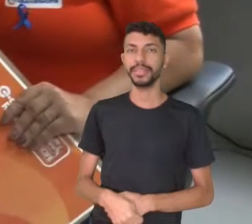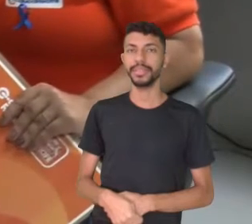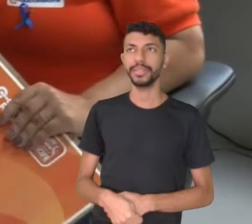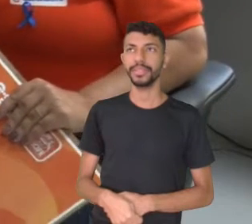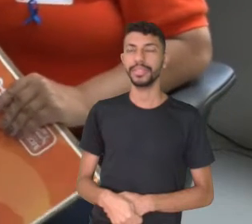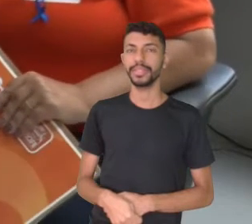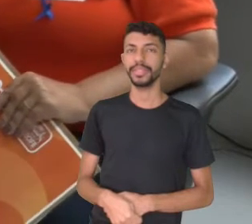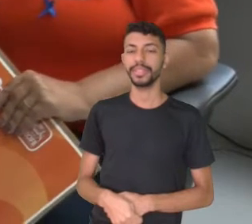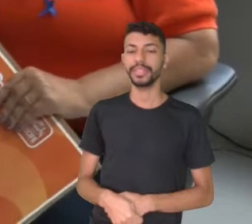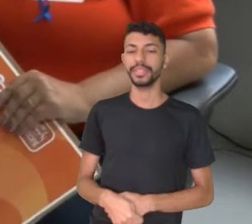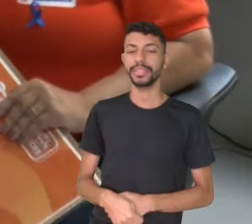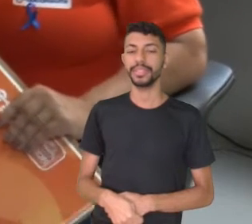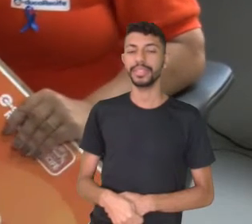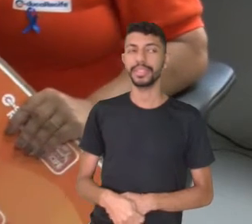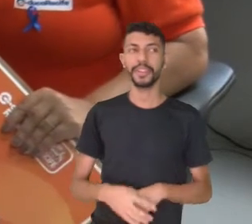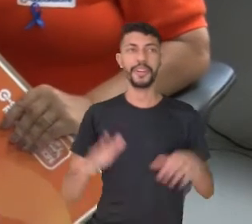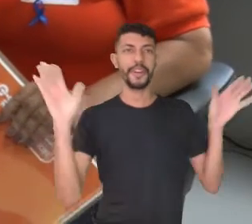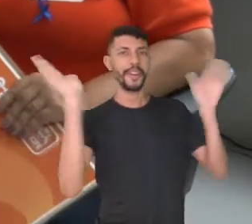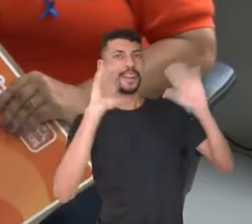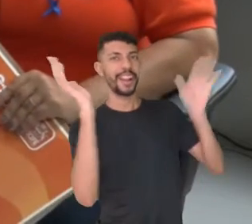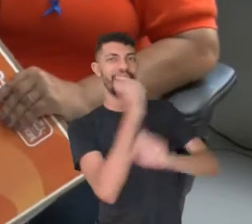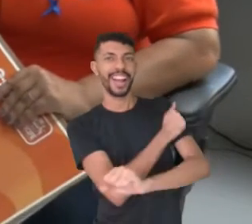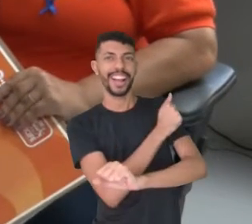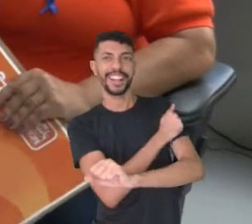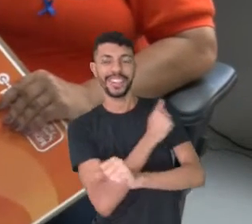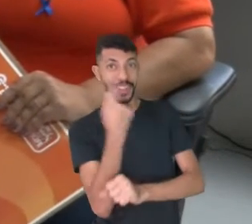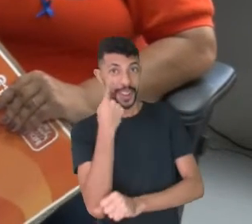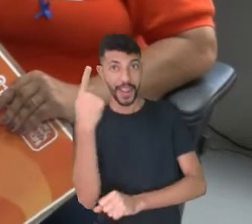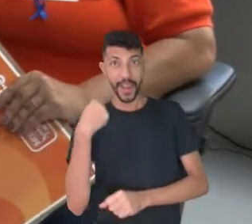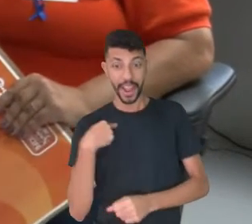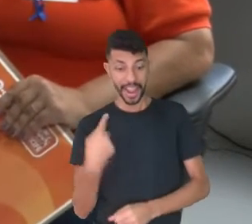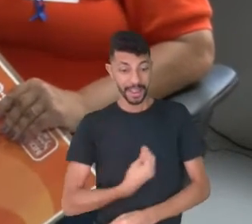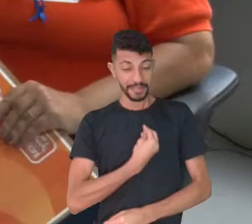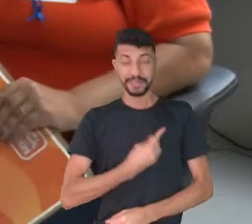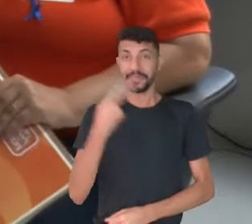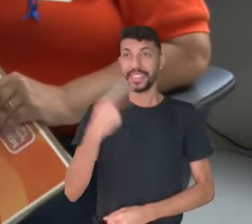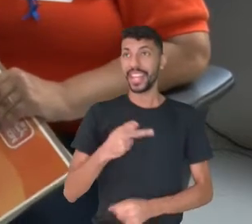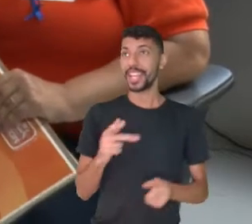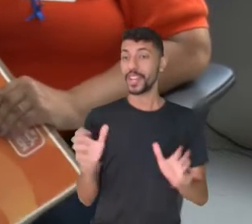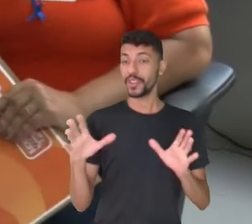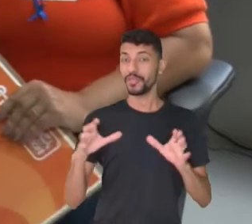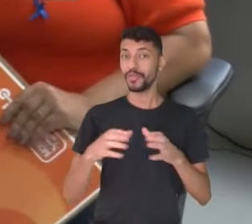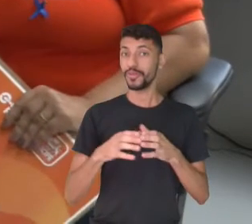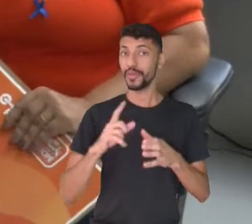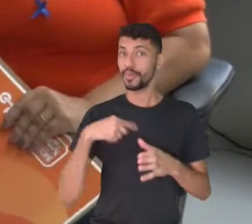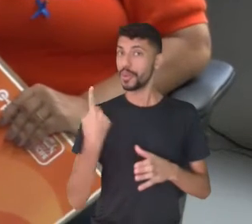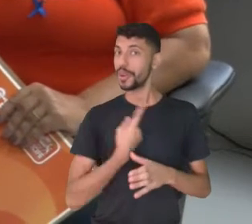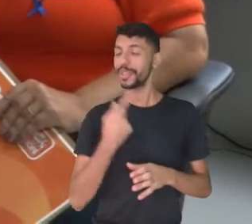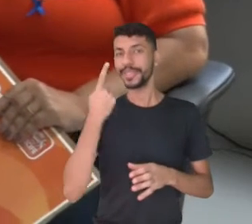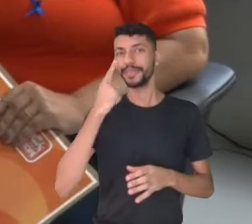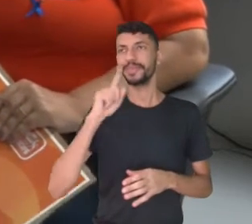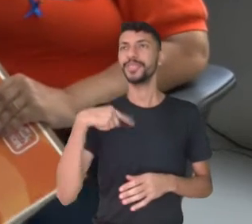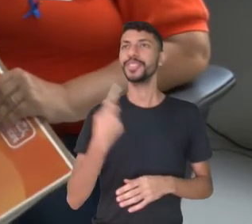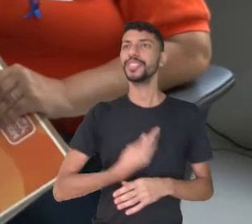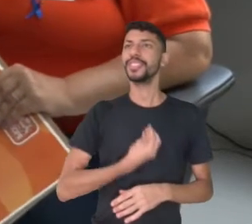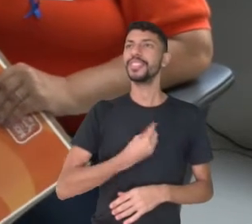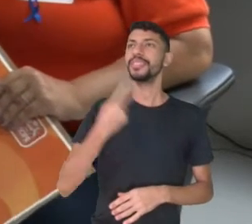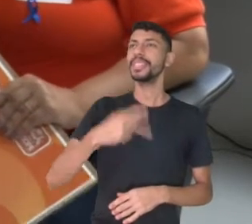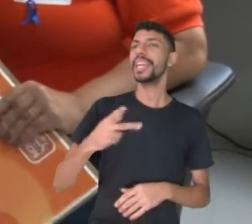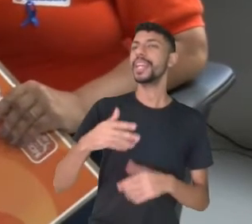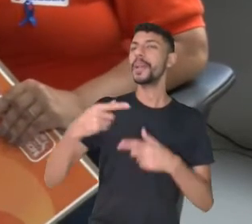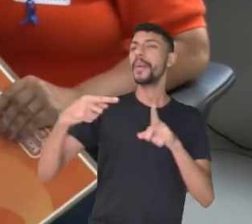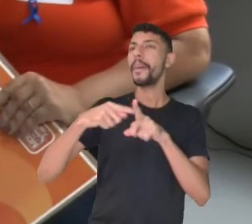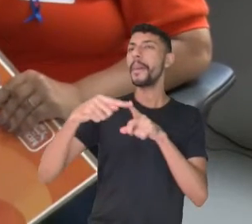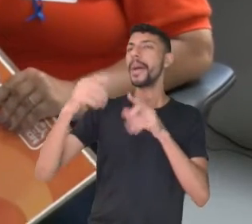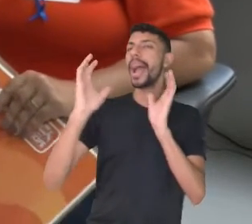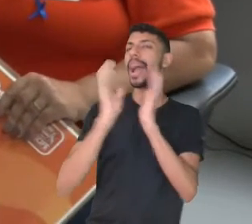Olá, alunos e alunas. Vejam para onde eu vim com toda a nossa equipe. Estamos aqui direto do bairro do Recife. E